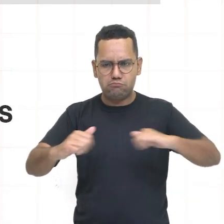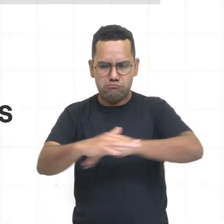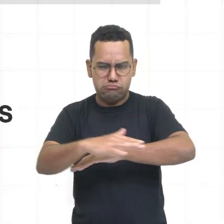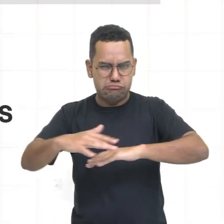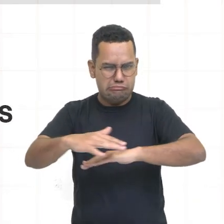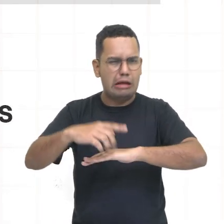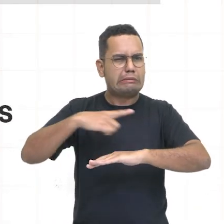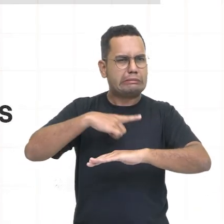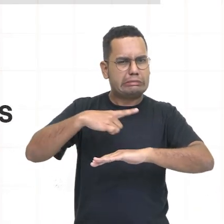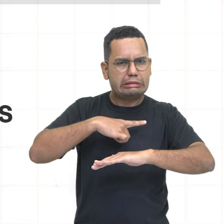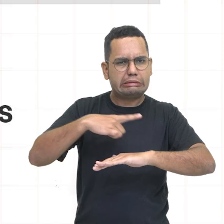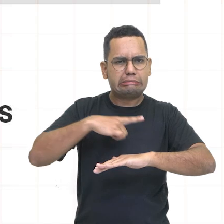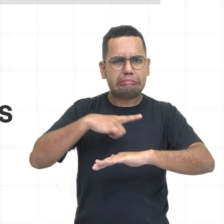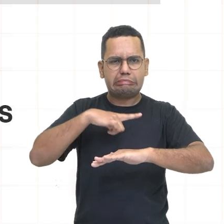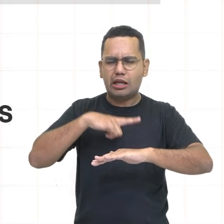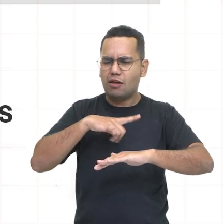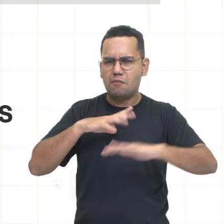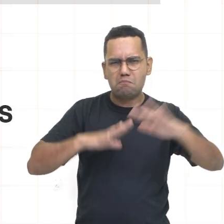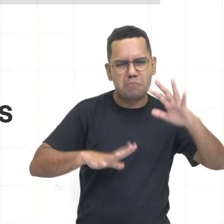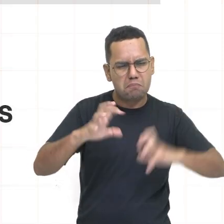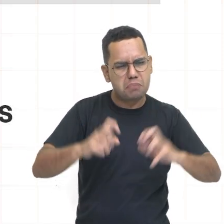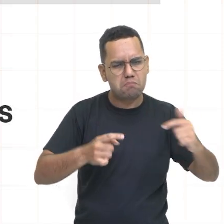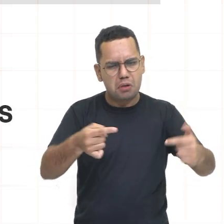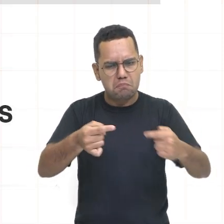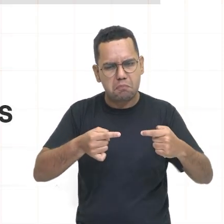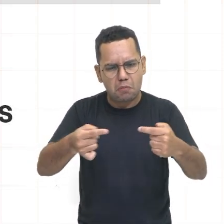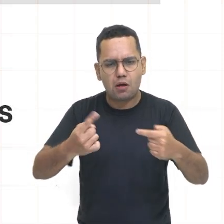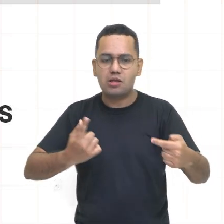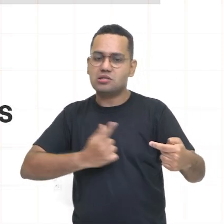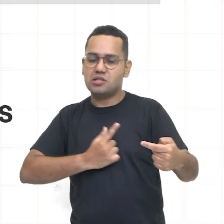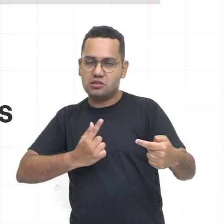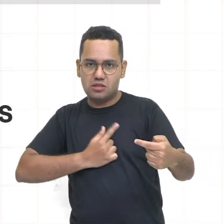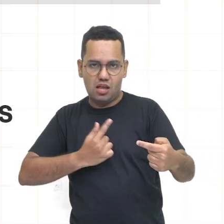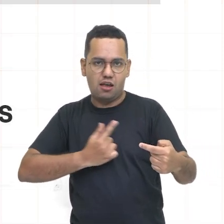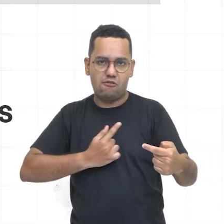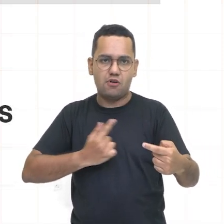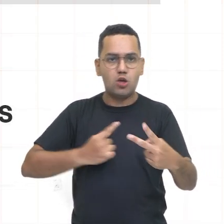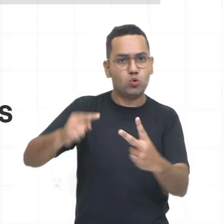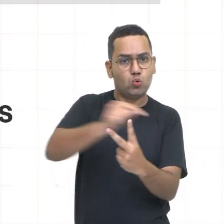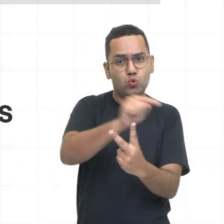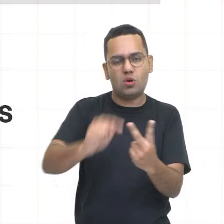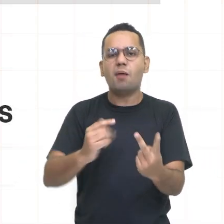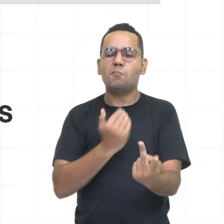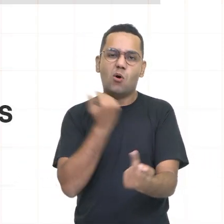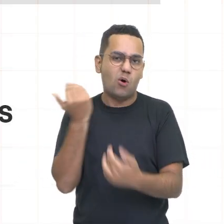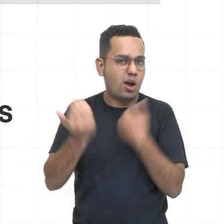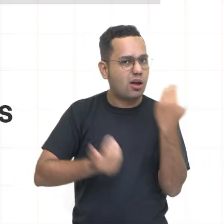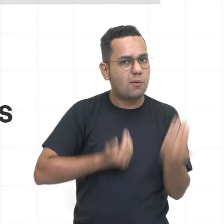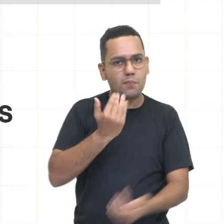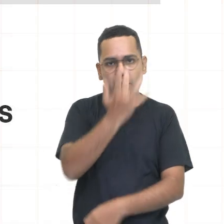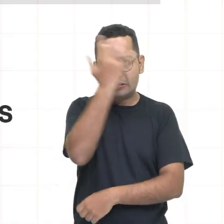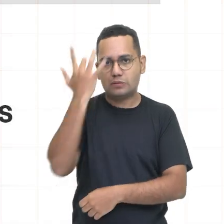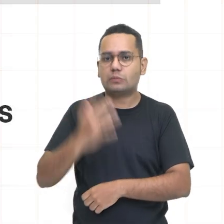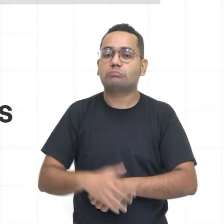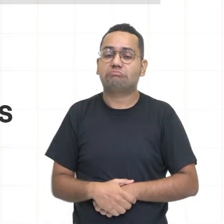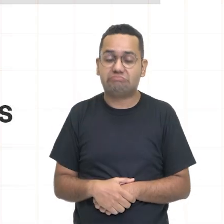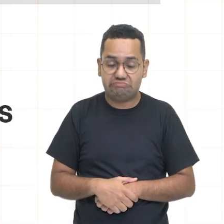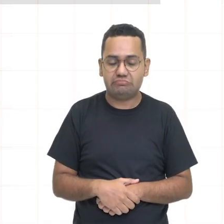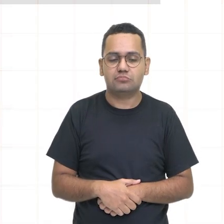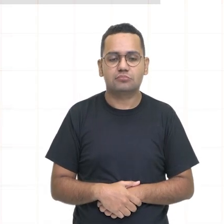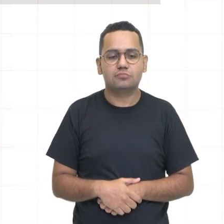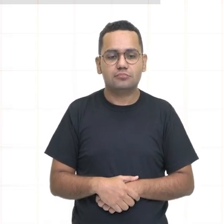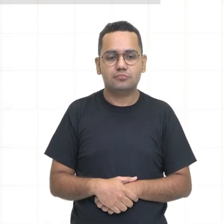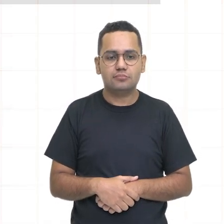pesadas baixas de ambos os lados, ou seja, morte tanto do lado russo quanto do lado alemão. As